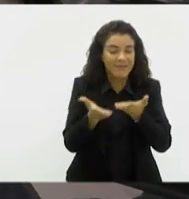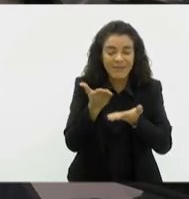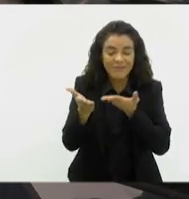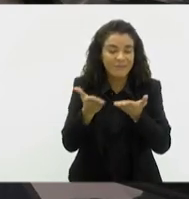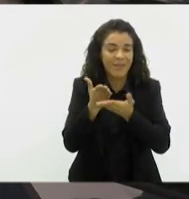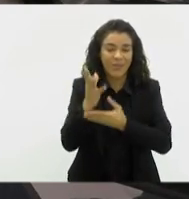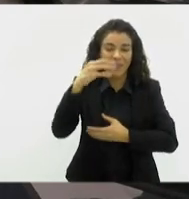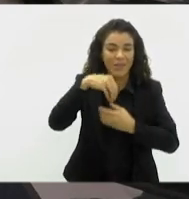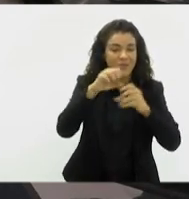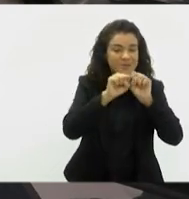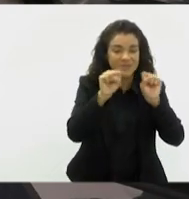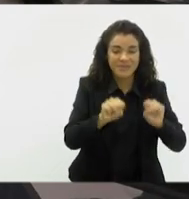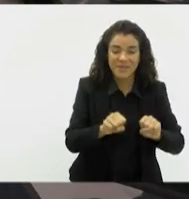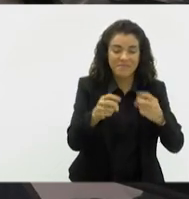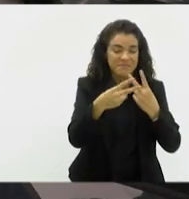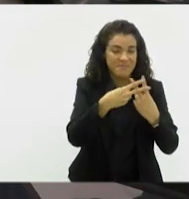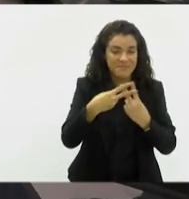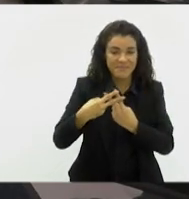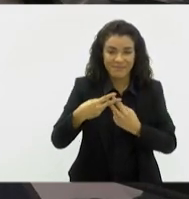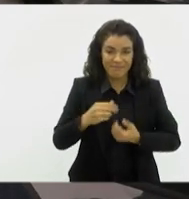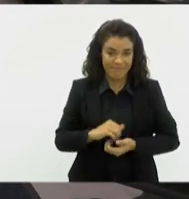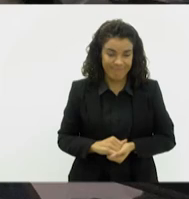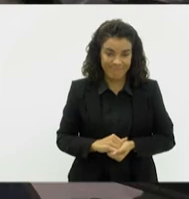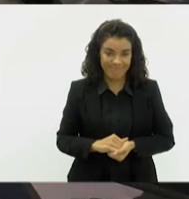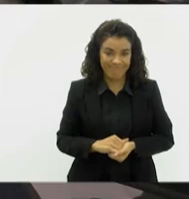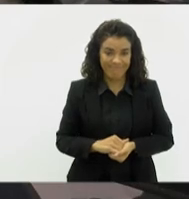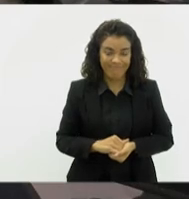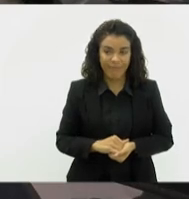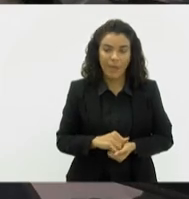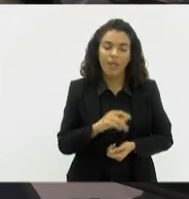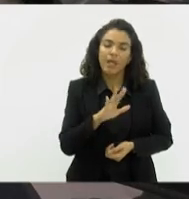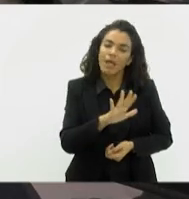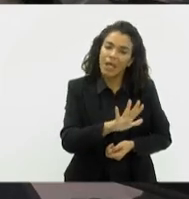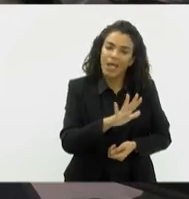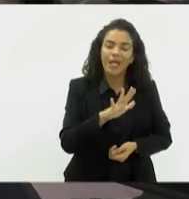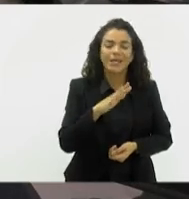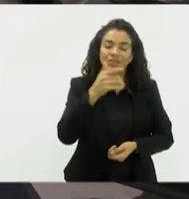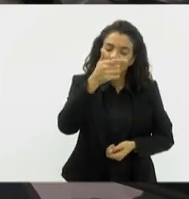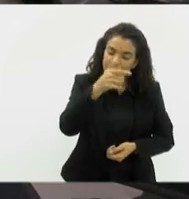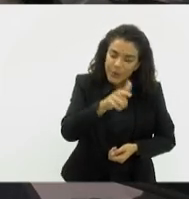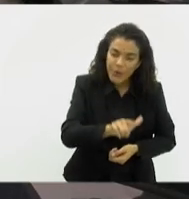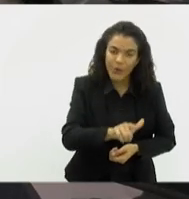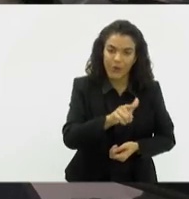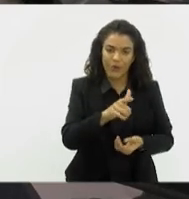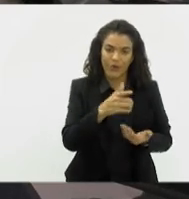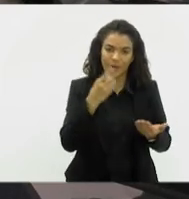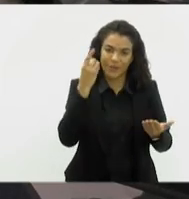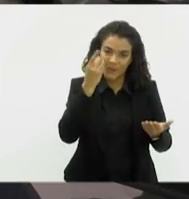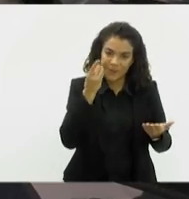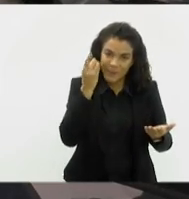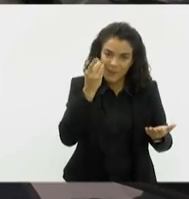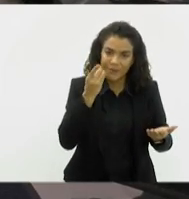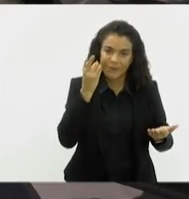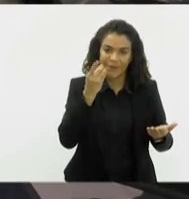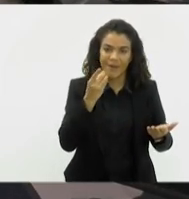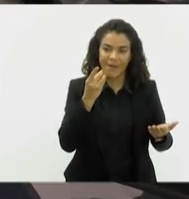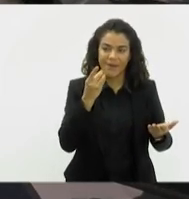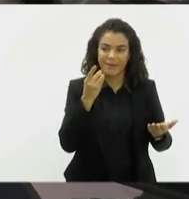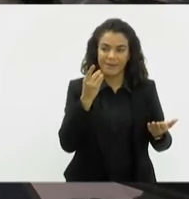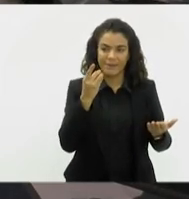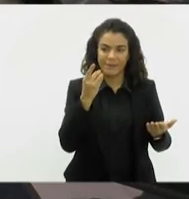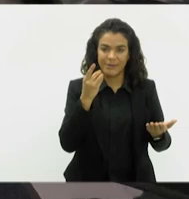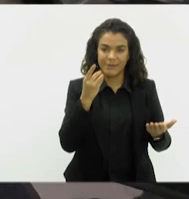sistema prisional. É muito incipiente. Vossa Excelência está mais uma vez, com toda a